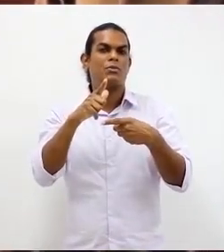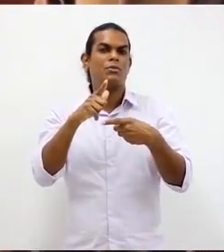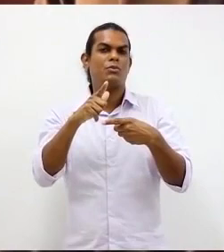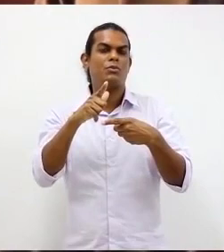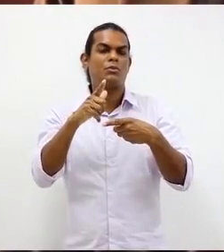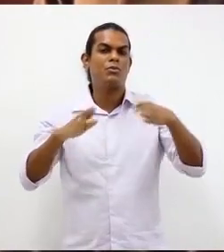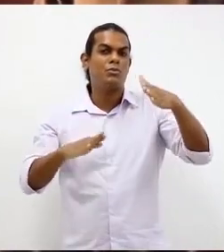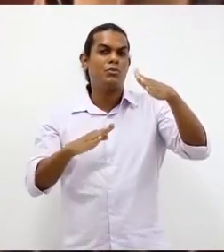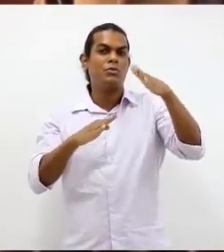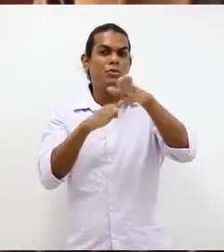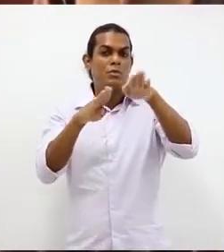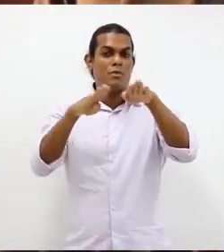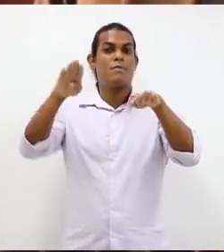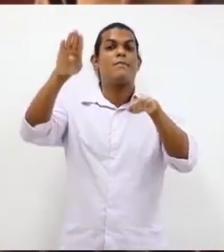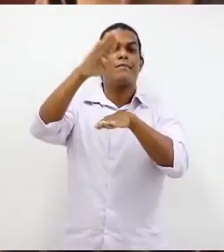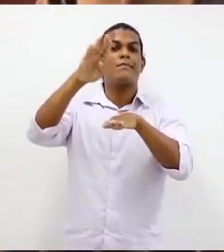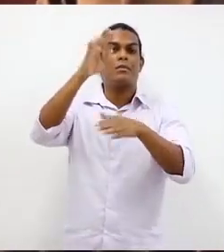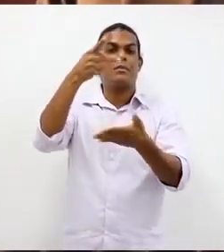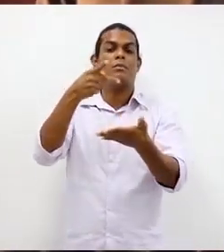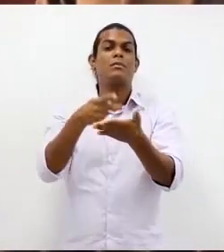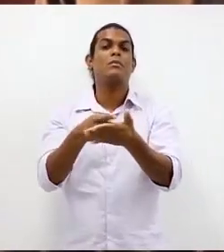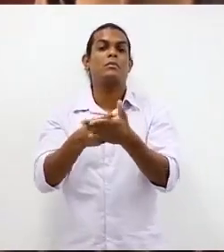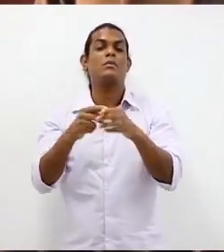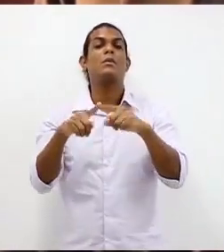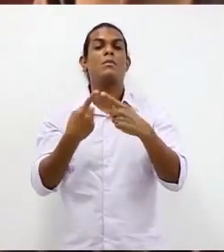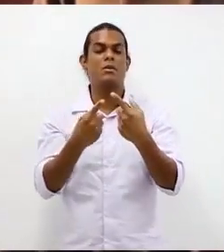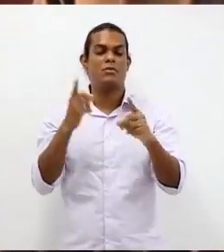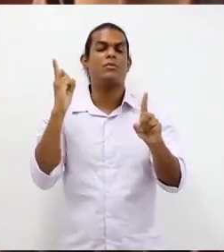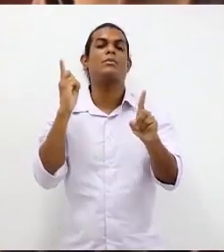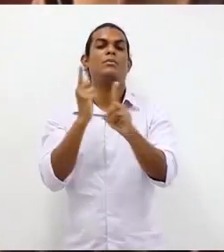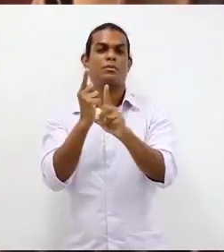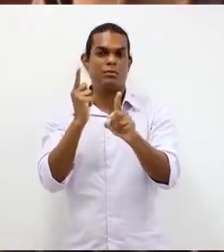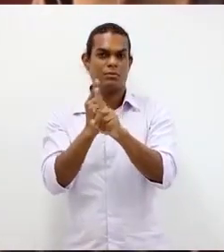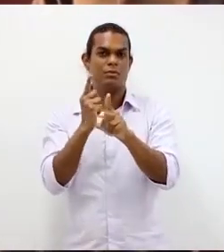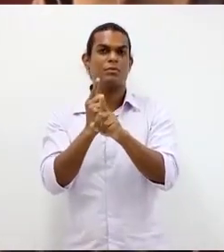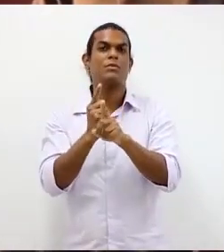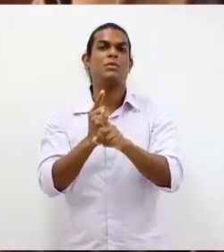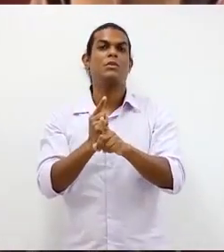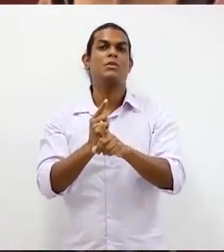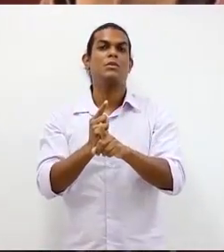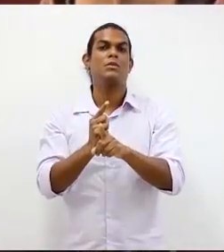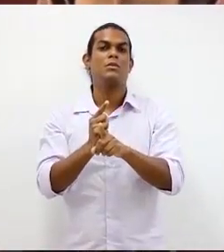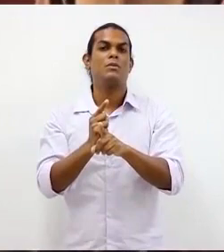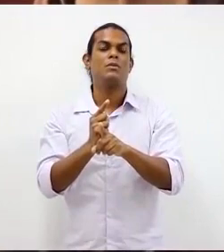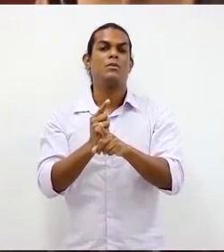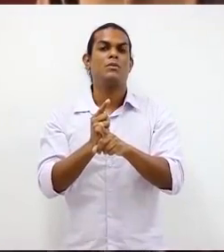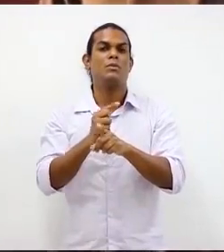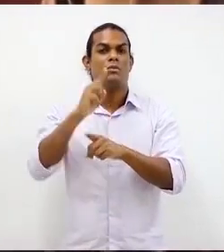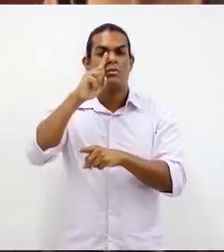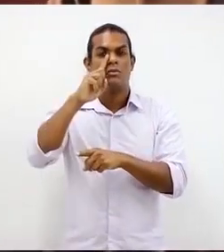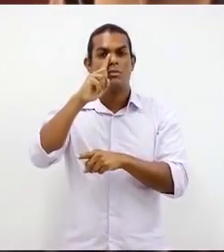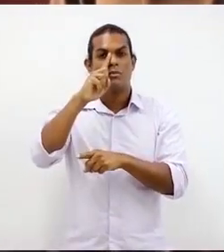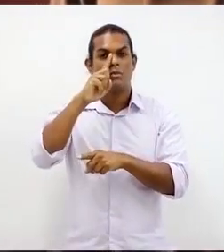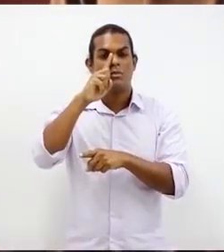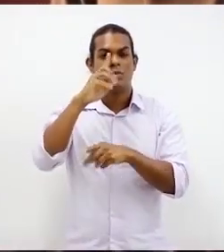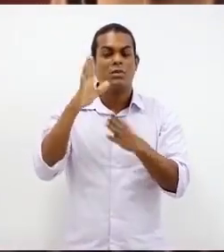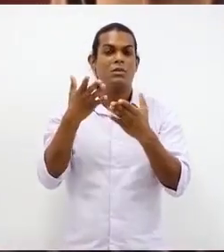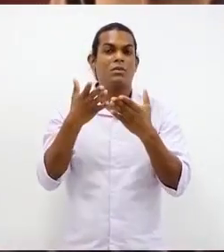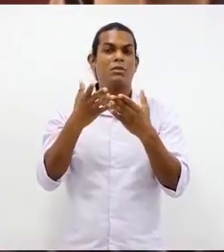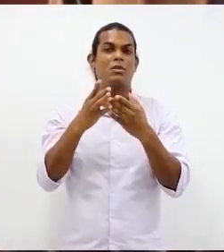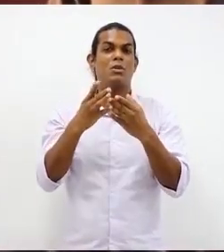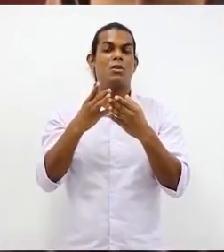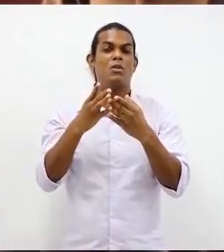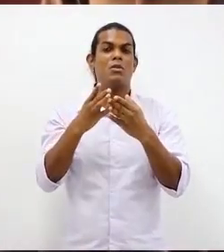acidente. Mas existe, vocês vão encontrar o risco de periculosidade dentro de postos de